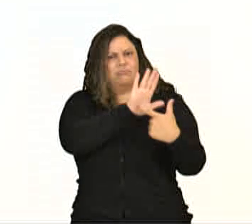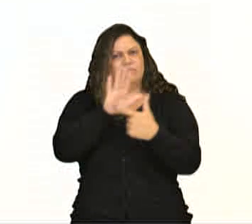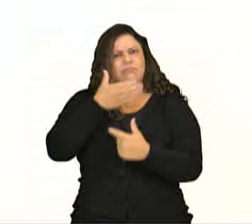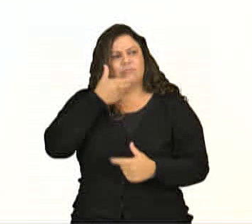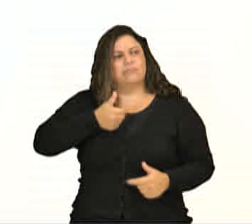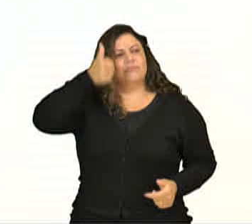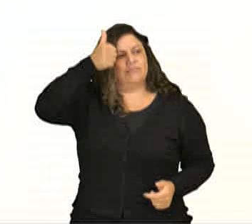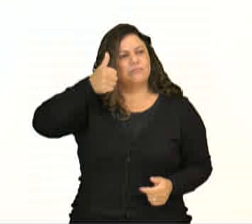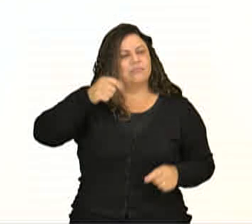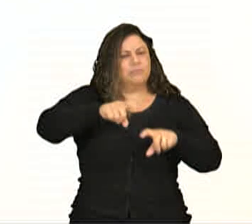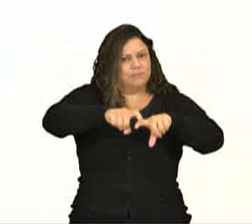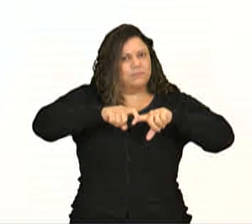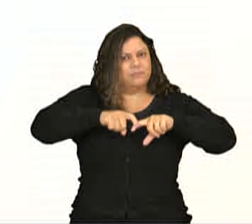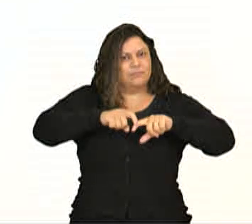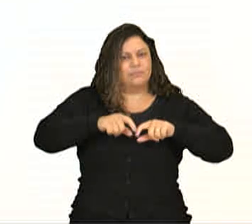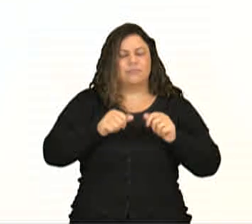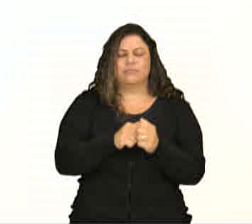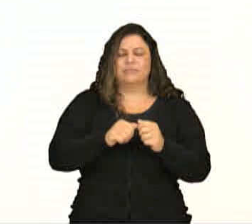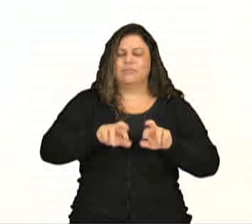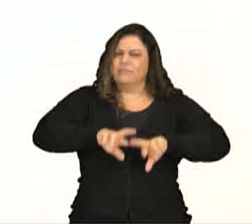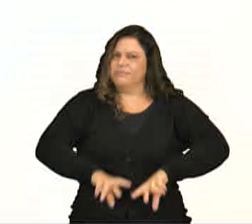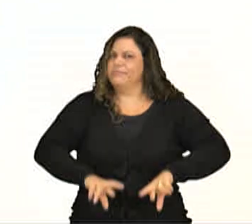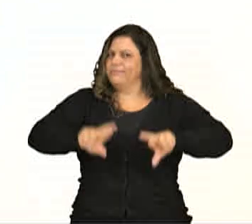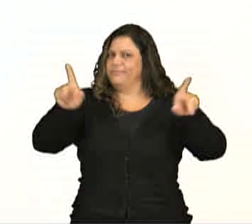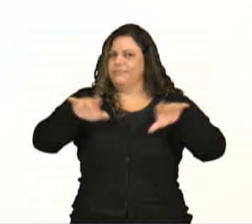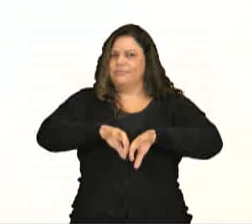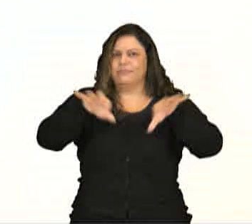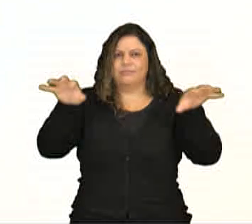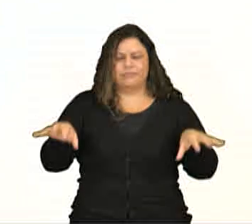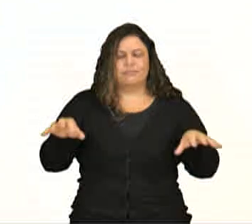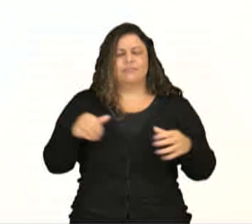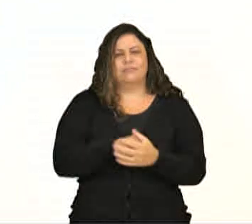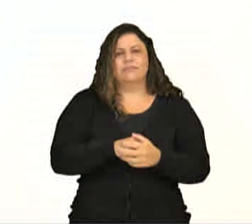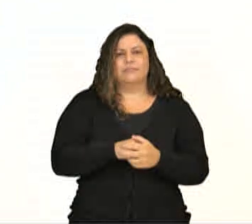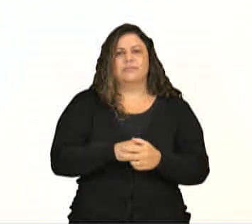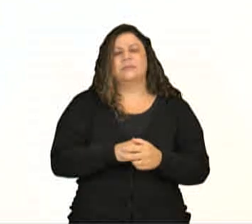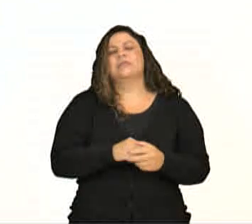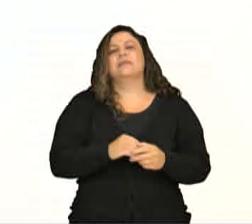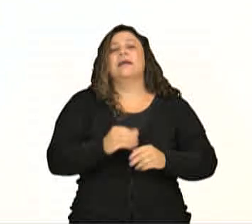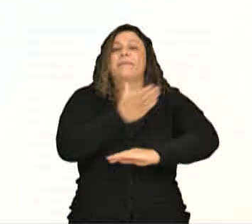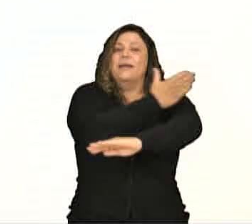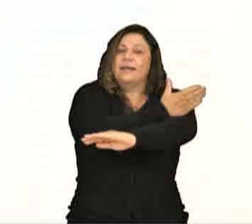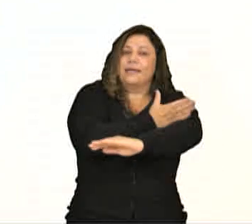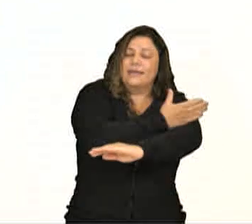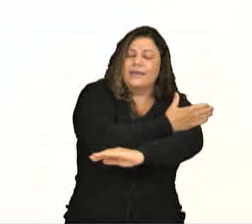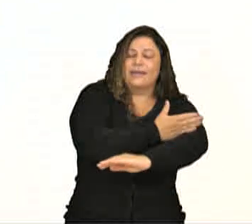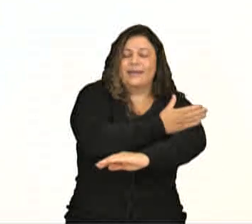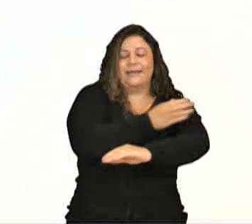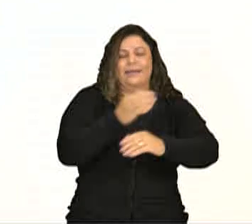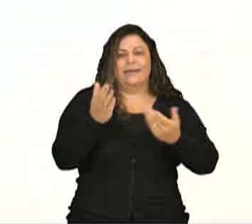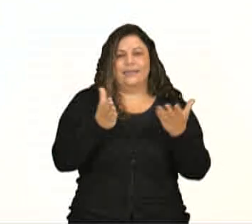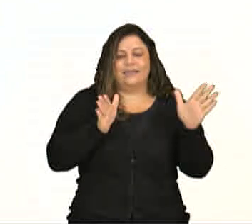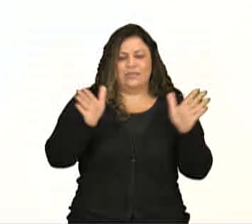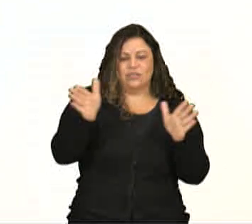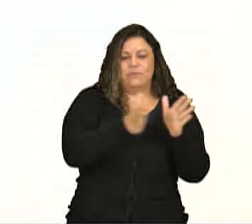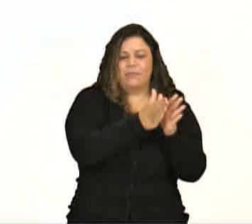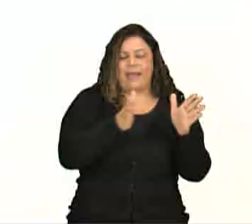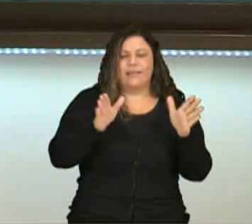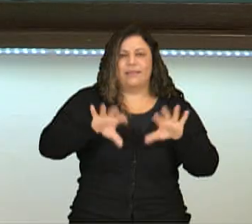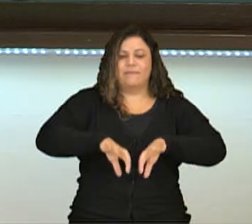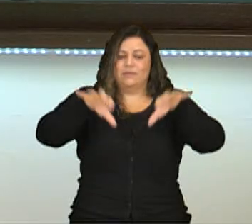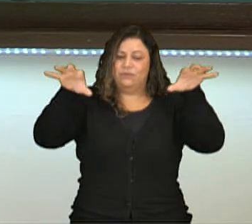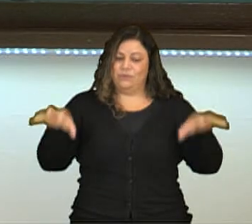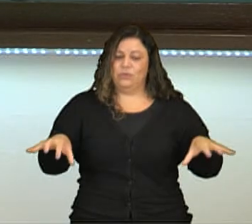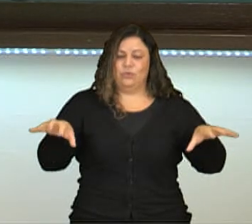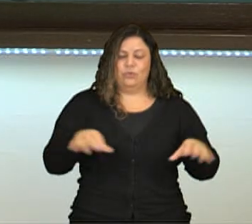Então, por isso que vai se distinguir as obras da Alta Idade Média para a Baixa Idade Média. Nós